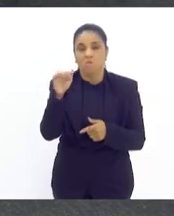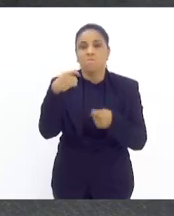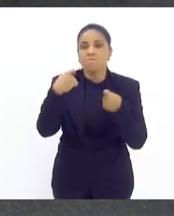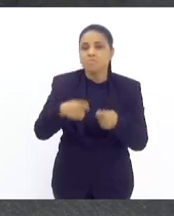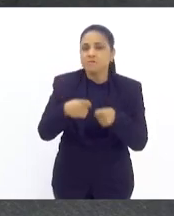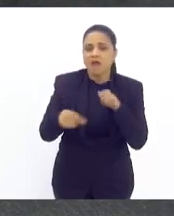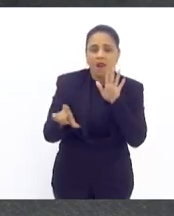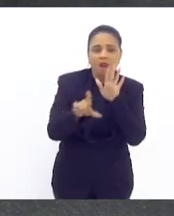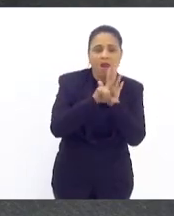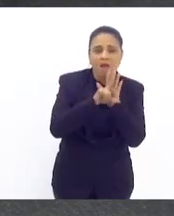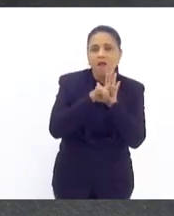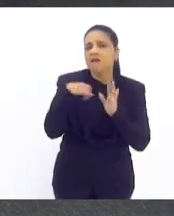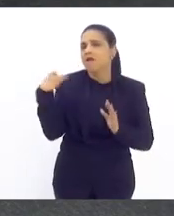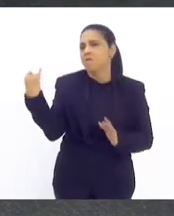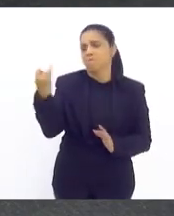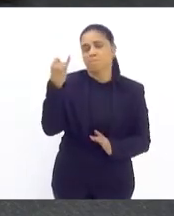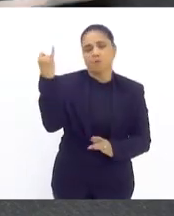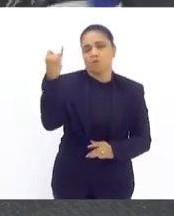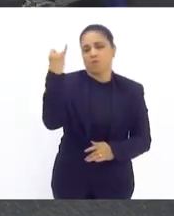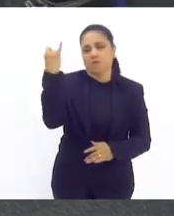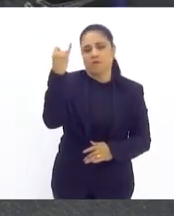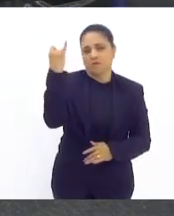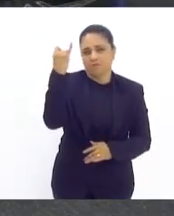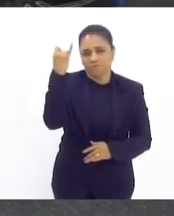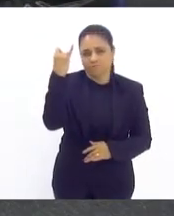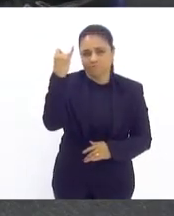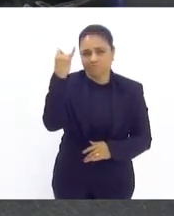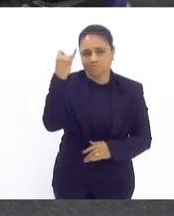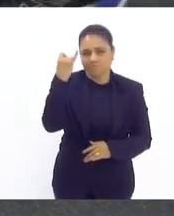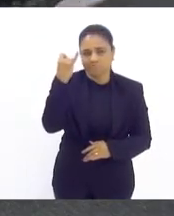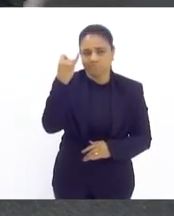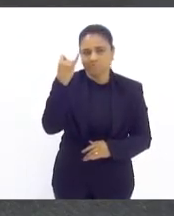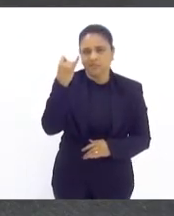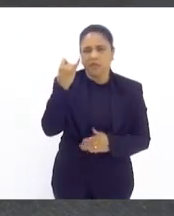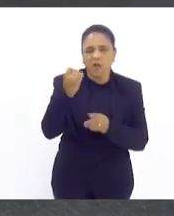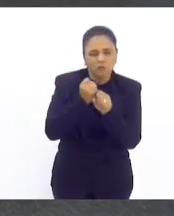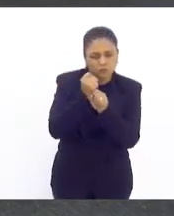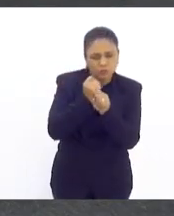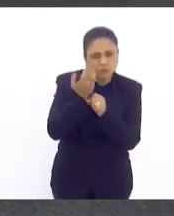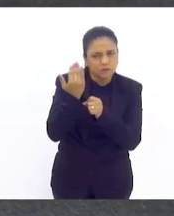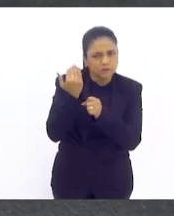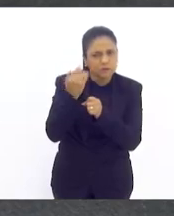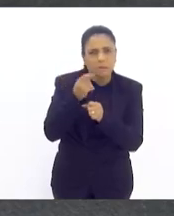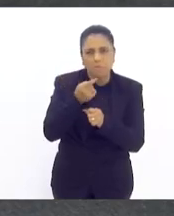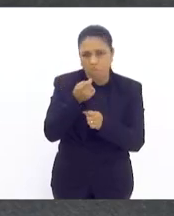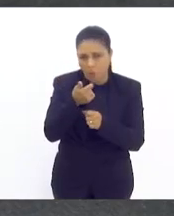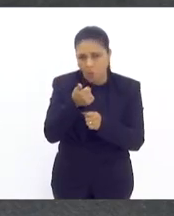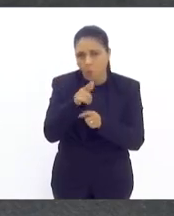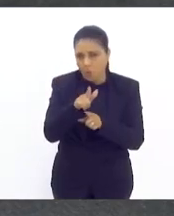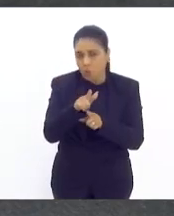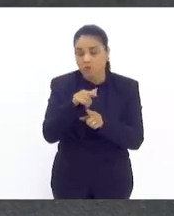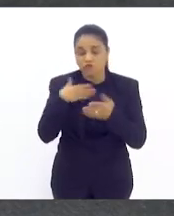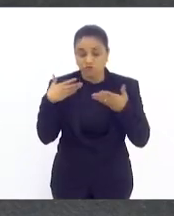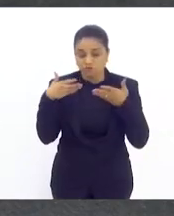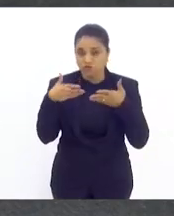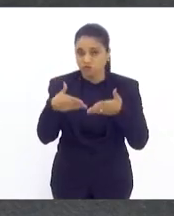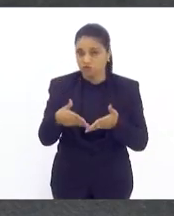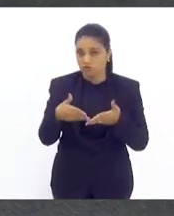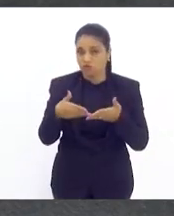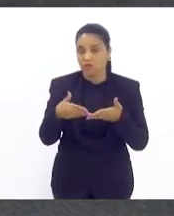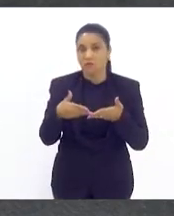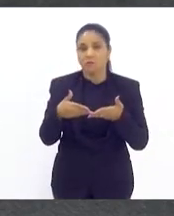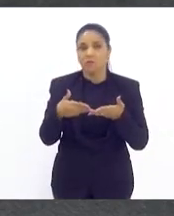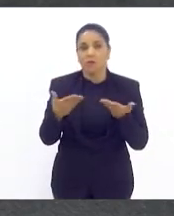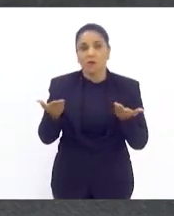lei ela é muito importante porque até bem pouco tempo atrás quando nós chegavamos no